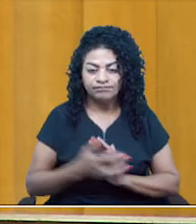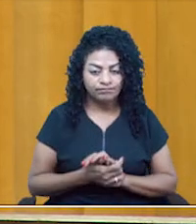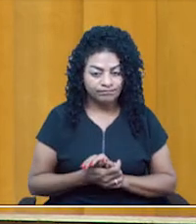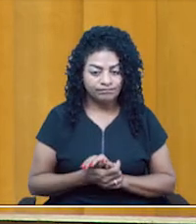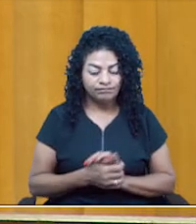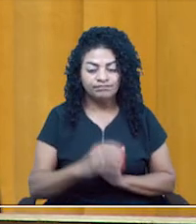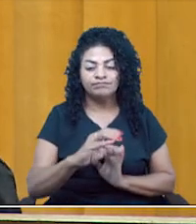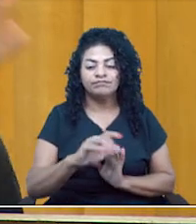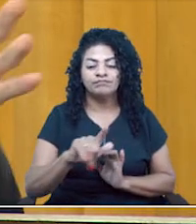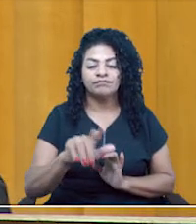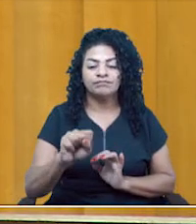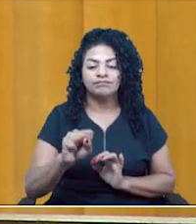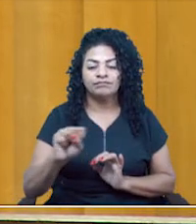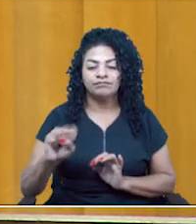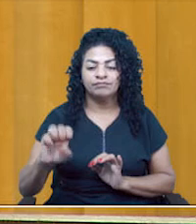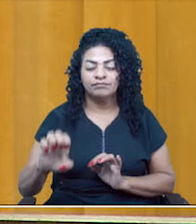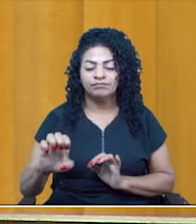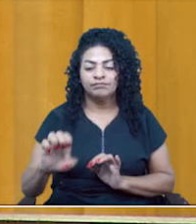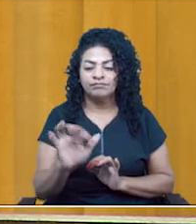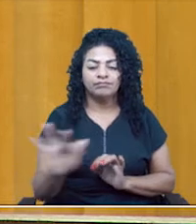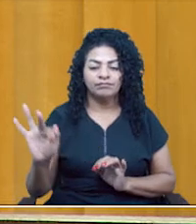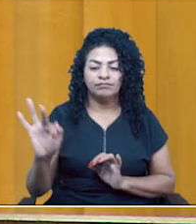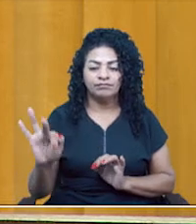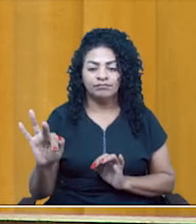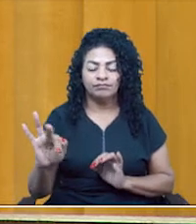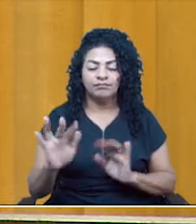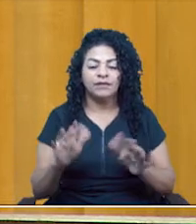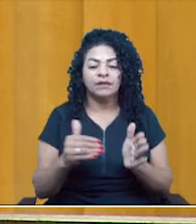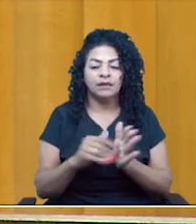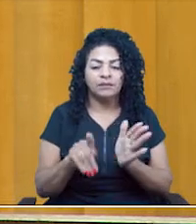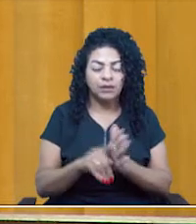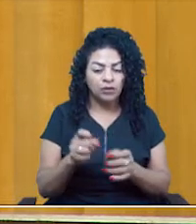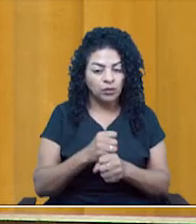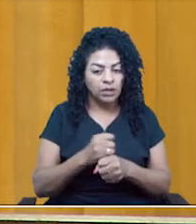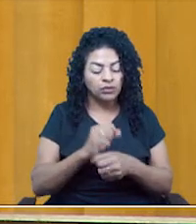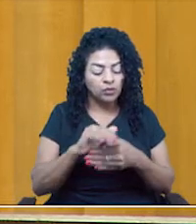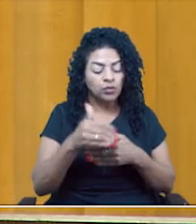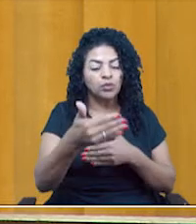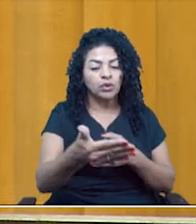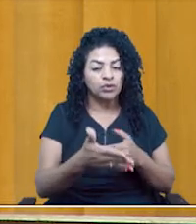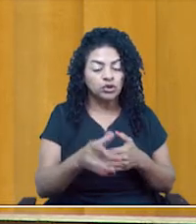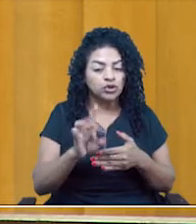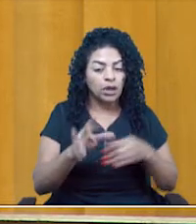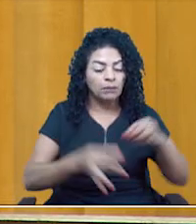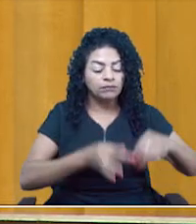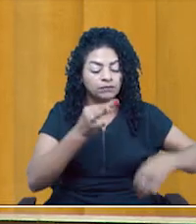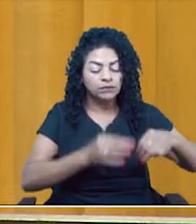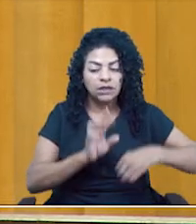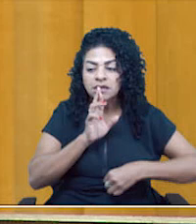dias descontínuos ou não, no ano X. Só dos magistrados. A maioria dos tribunais ainda não conseguiu responder. O